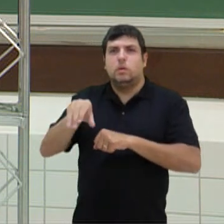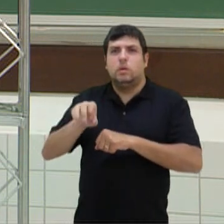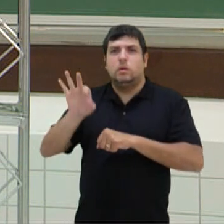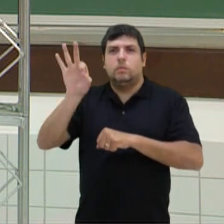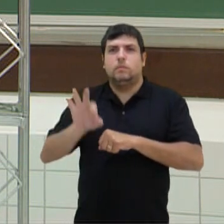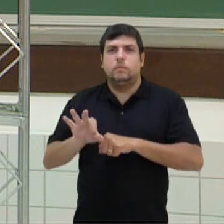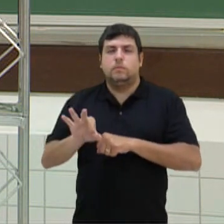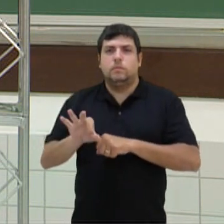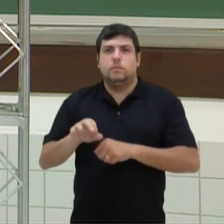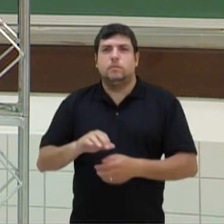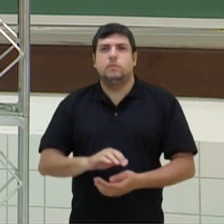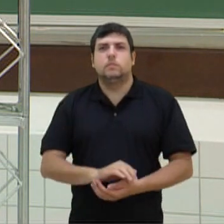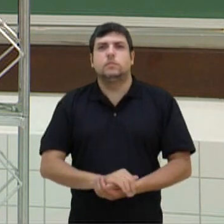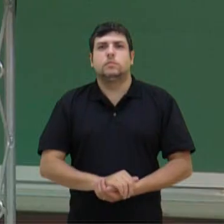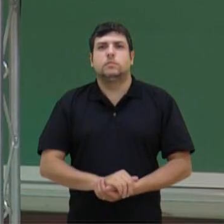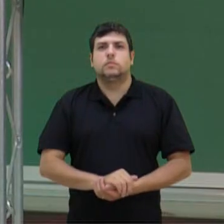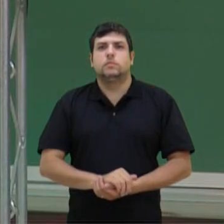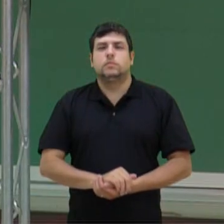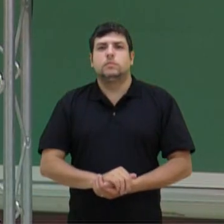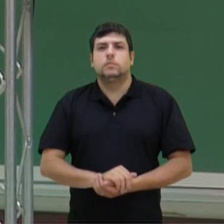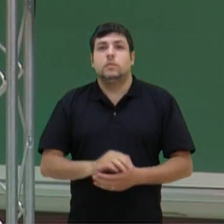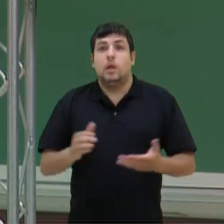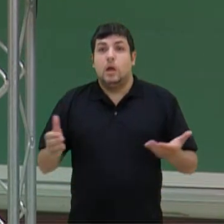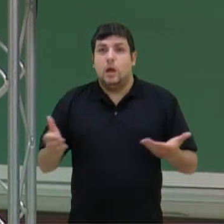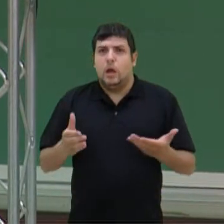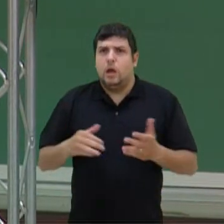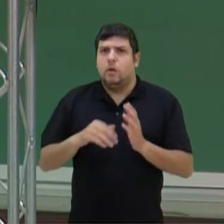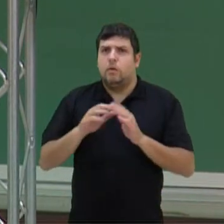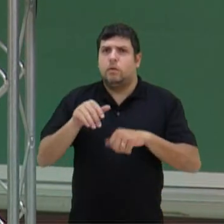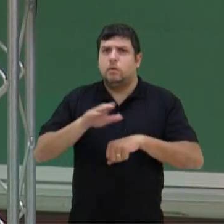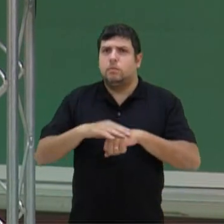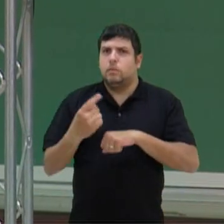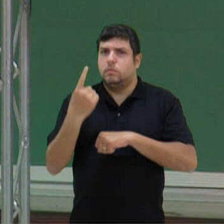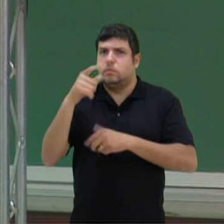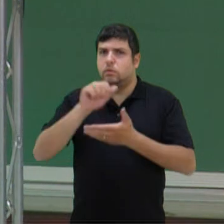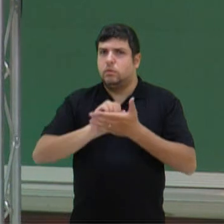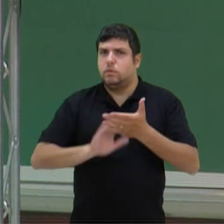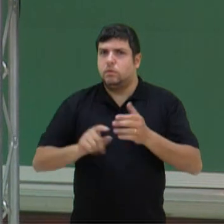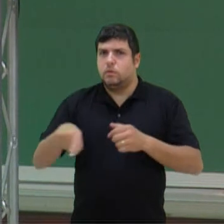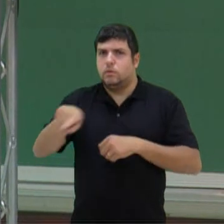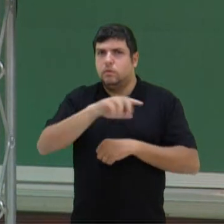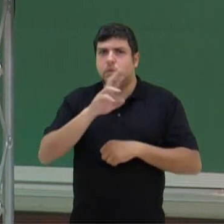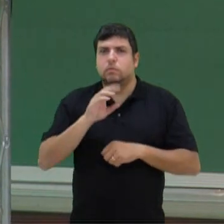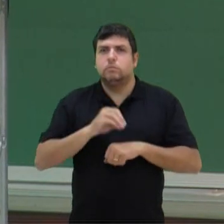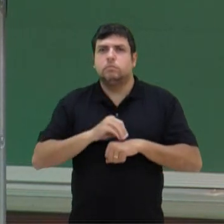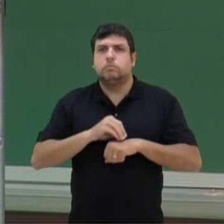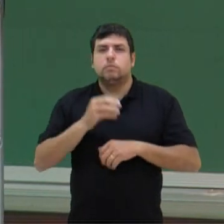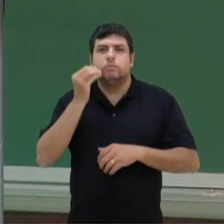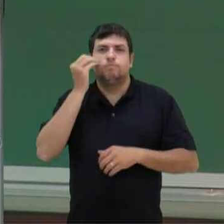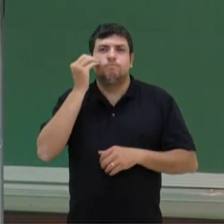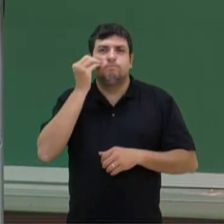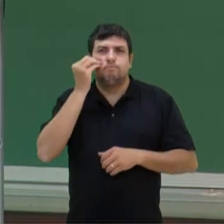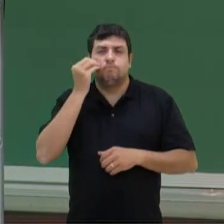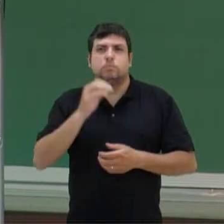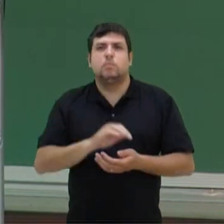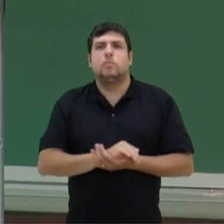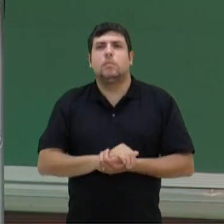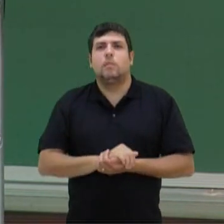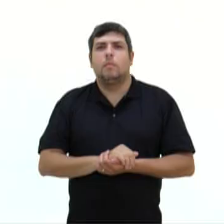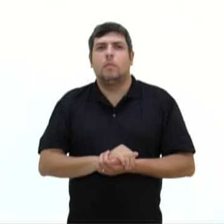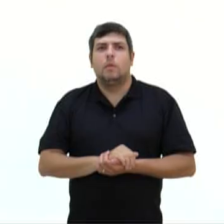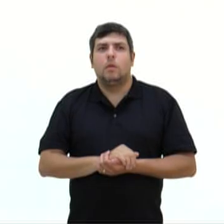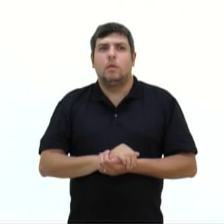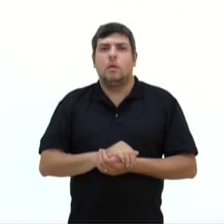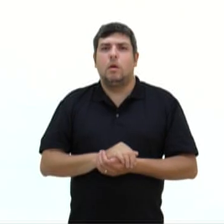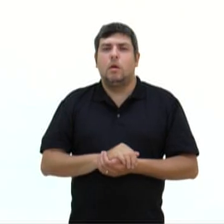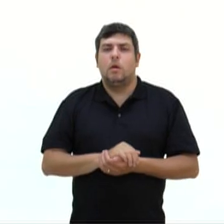ok? Agora eu vou dar mais um exercício para vocês tentarem. O gás hilariante, o N2O, pode